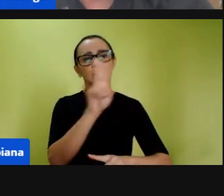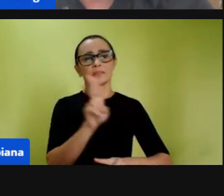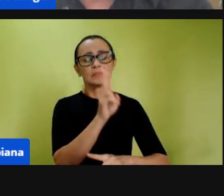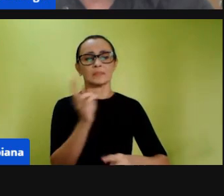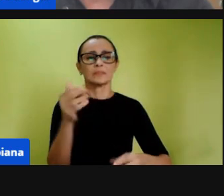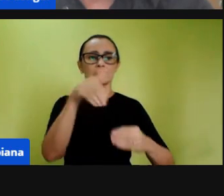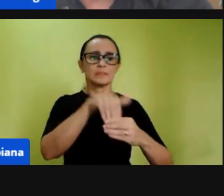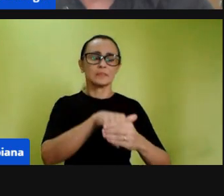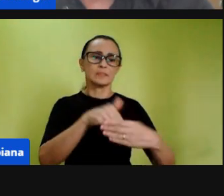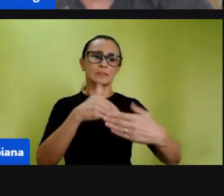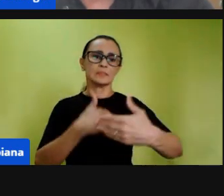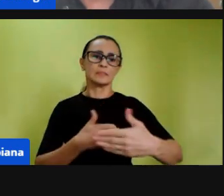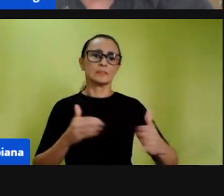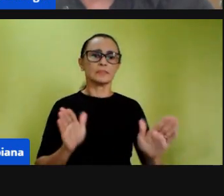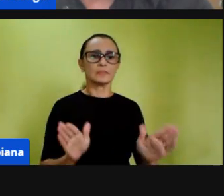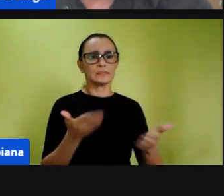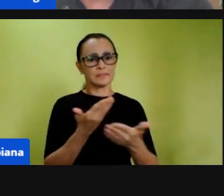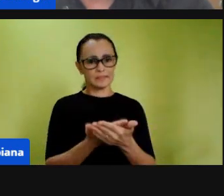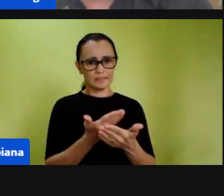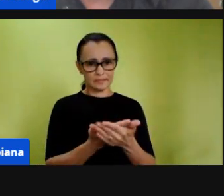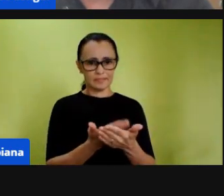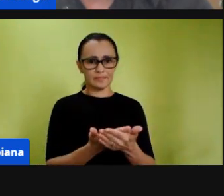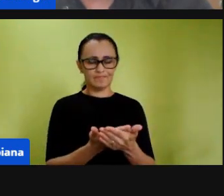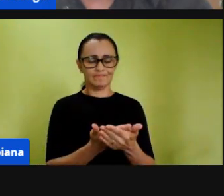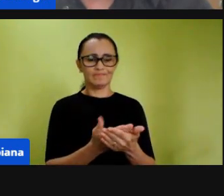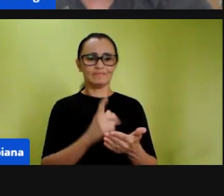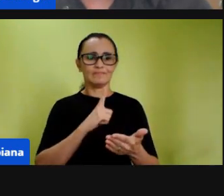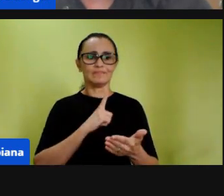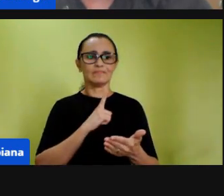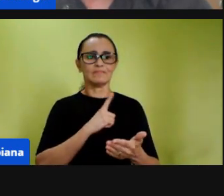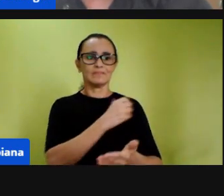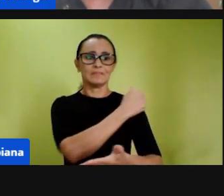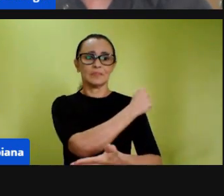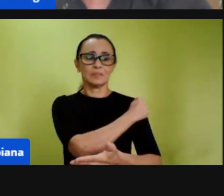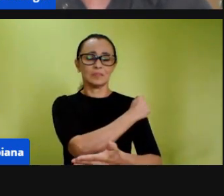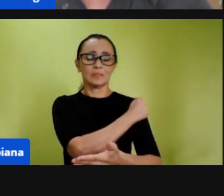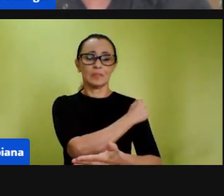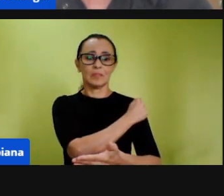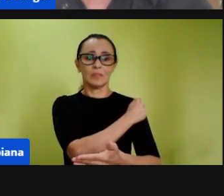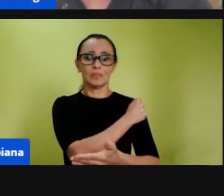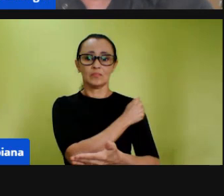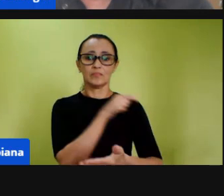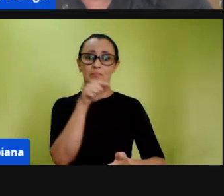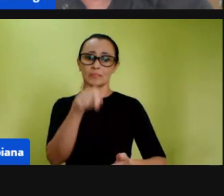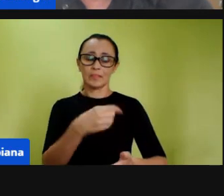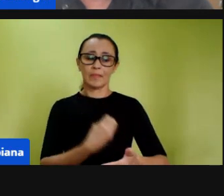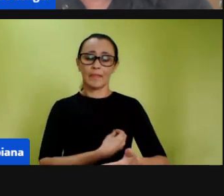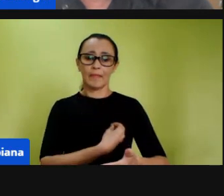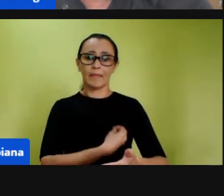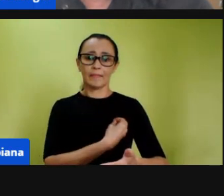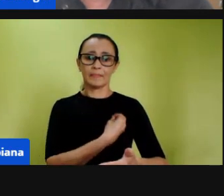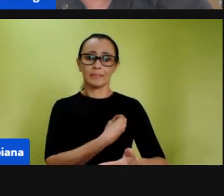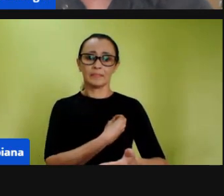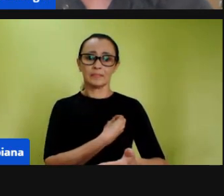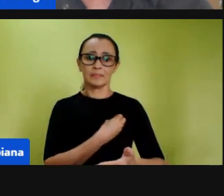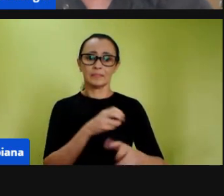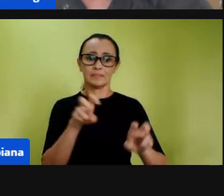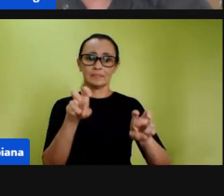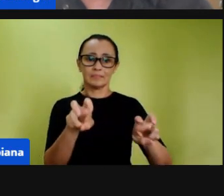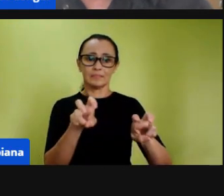alunos estão presentes fisicamente naquele ambiente num determinado tempo, tendo esse contato com o